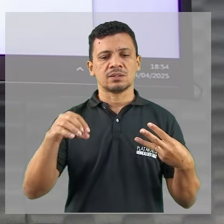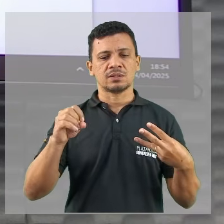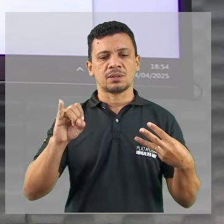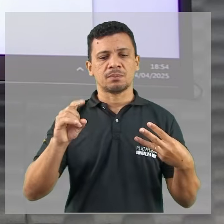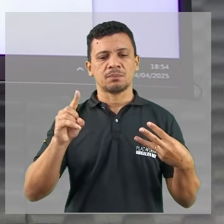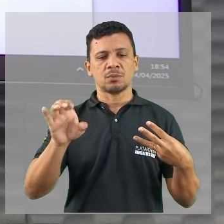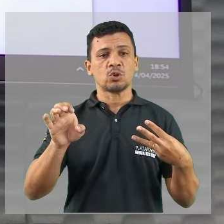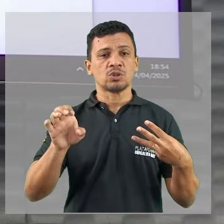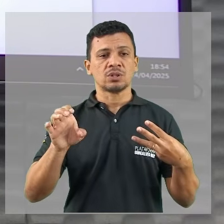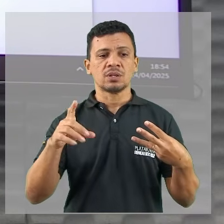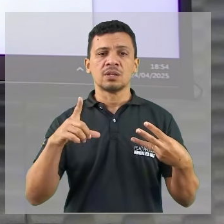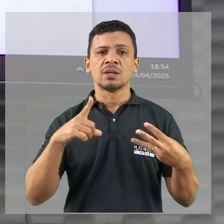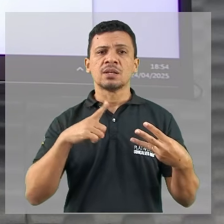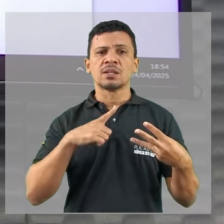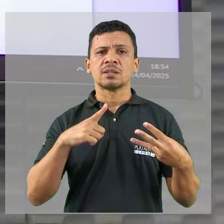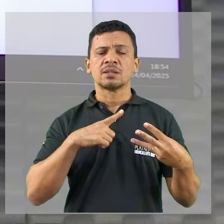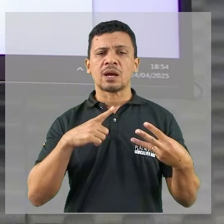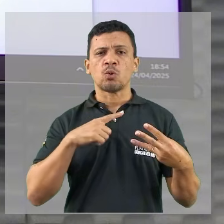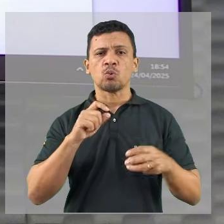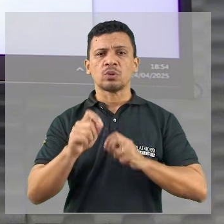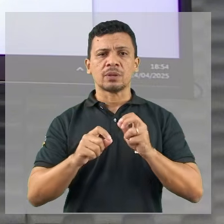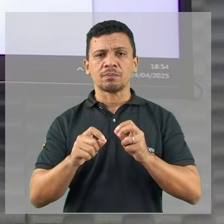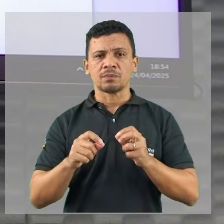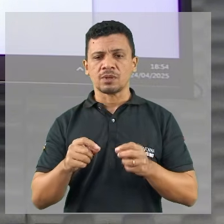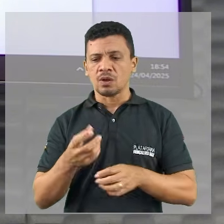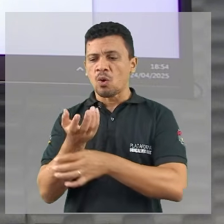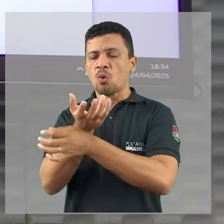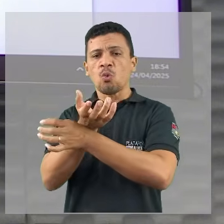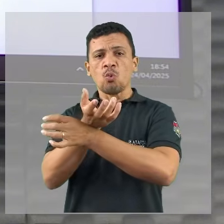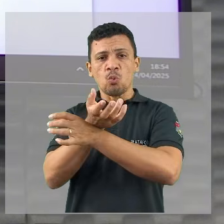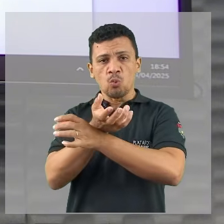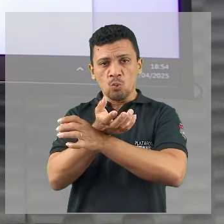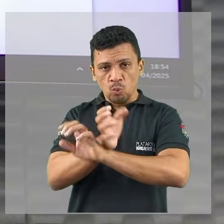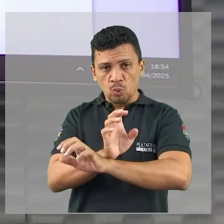a algum tendão. Ele fica um